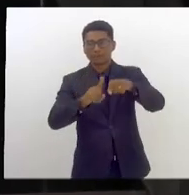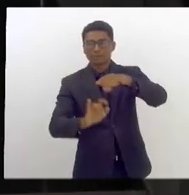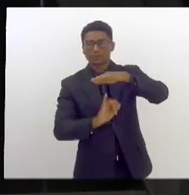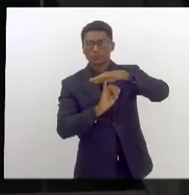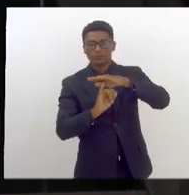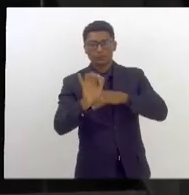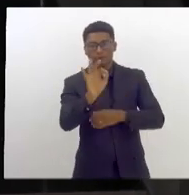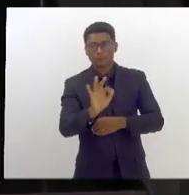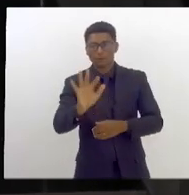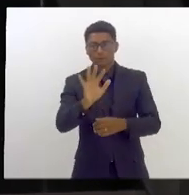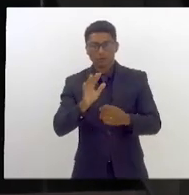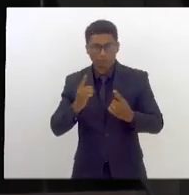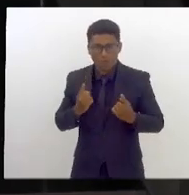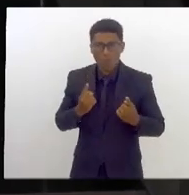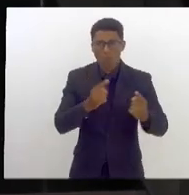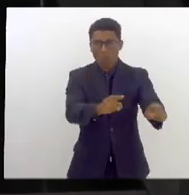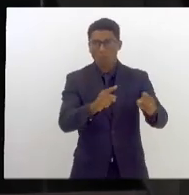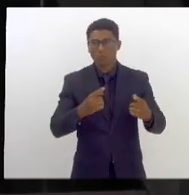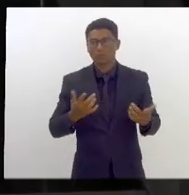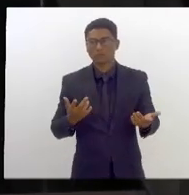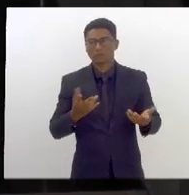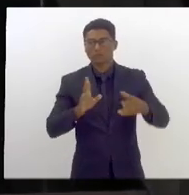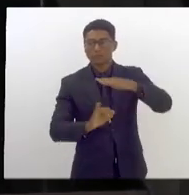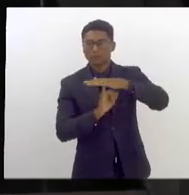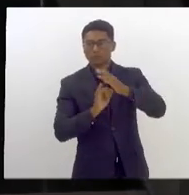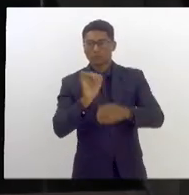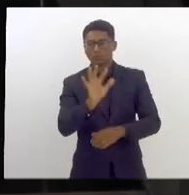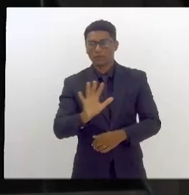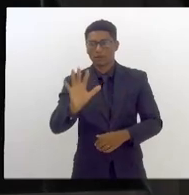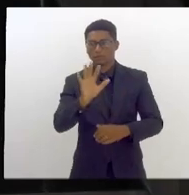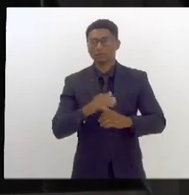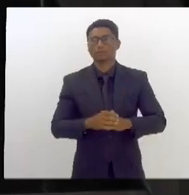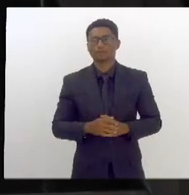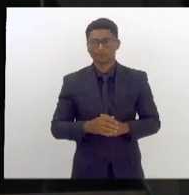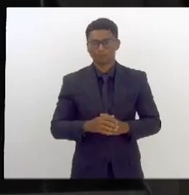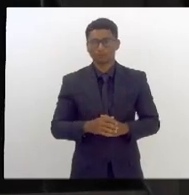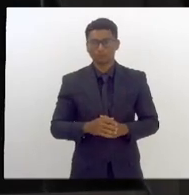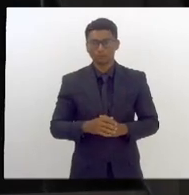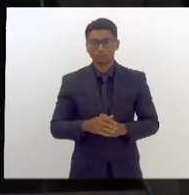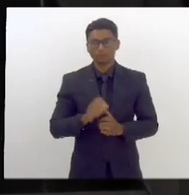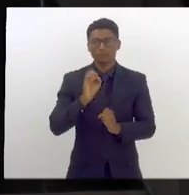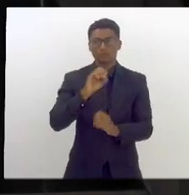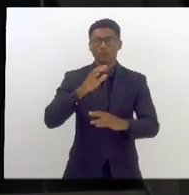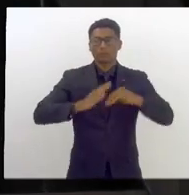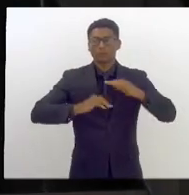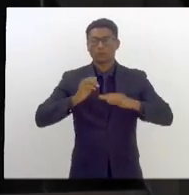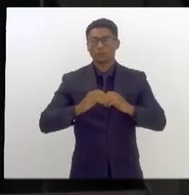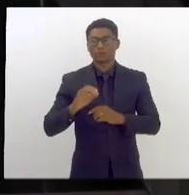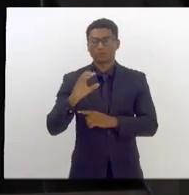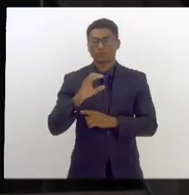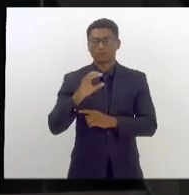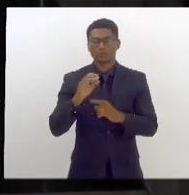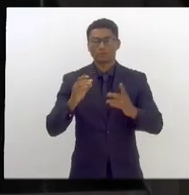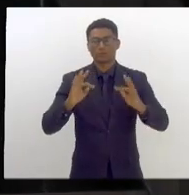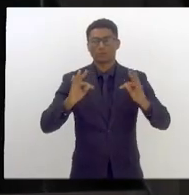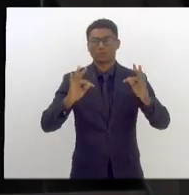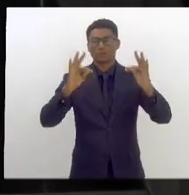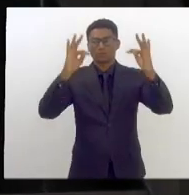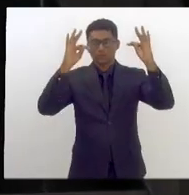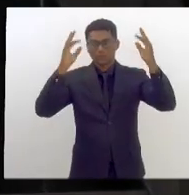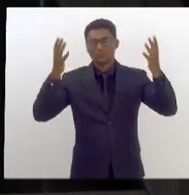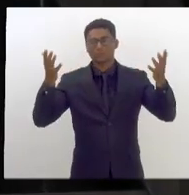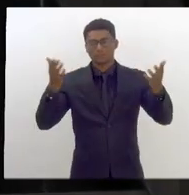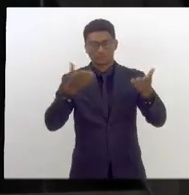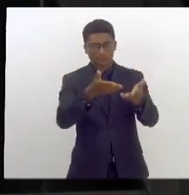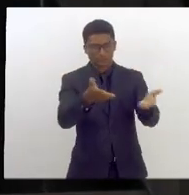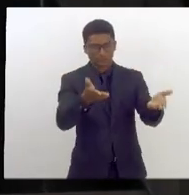brasileiros nossos institutos federais né da rede Federal de Educação Profissional científica e tecnológica dando sequência